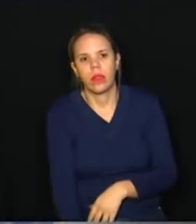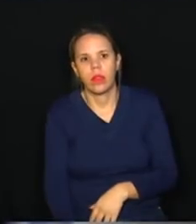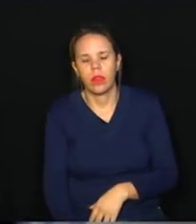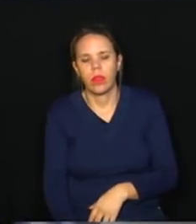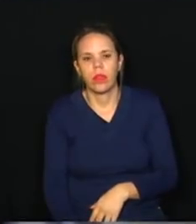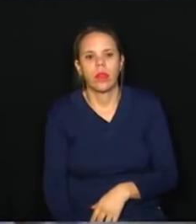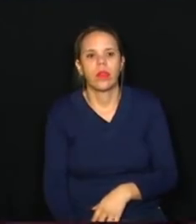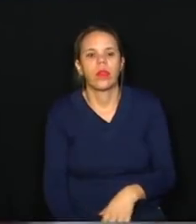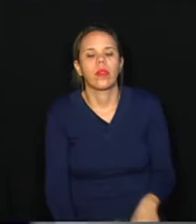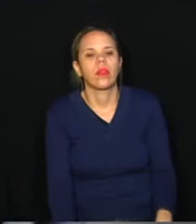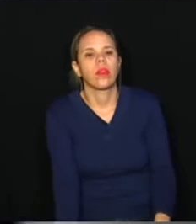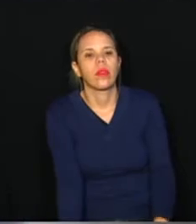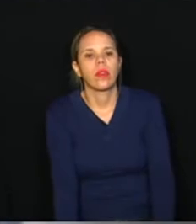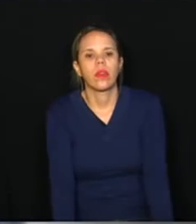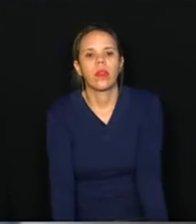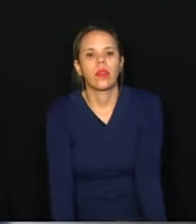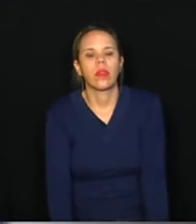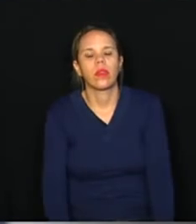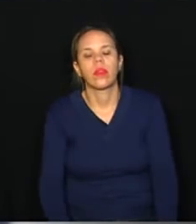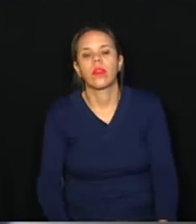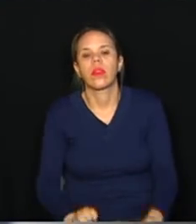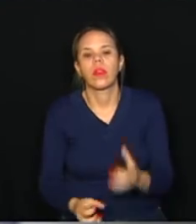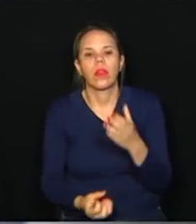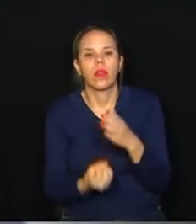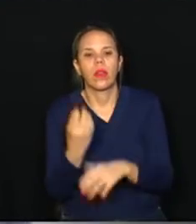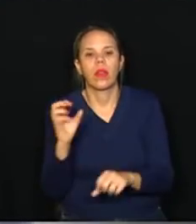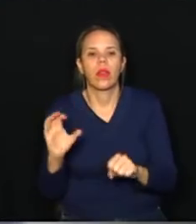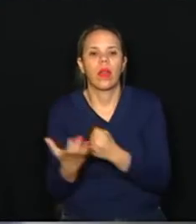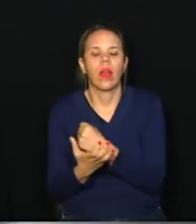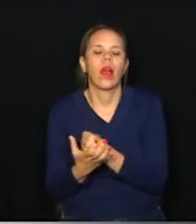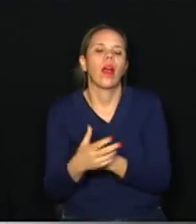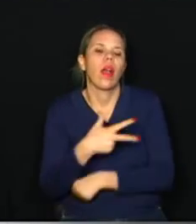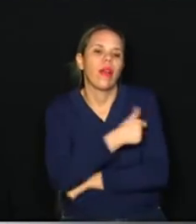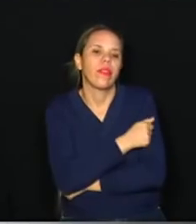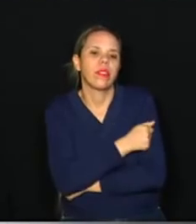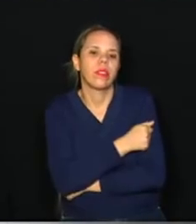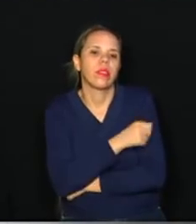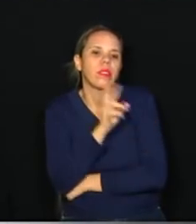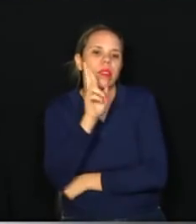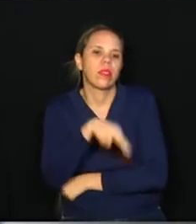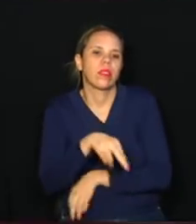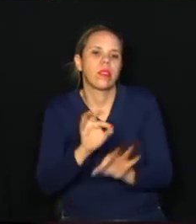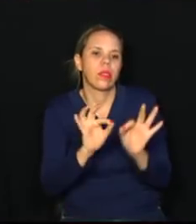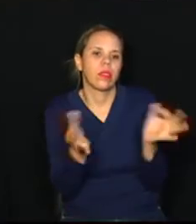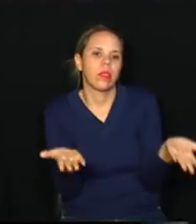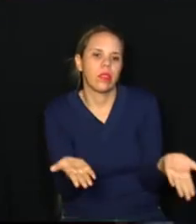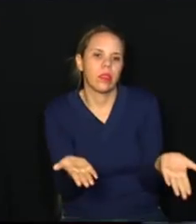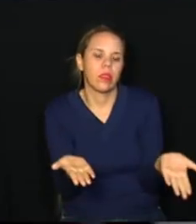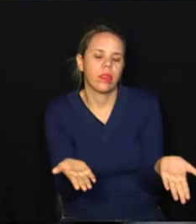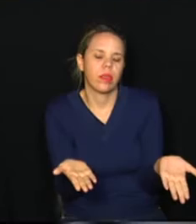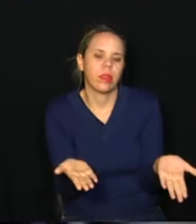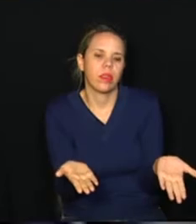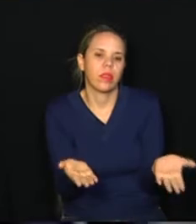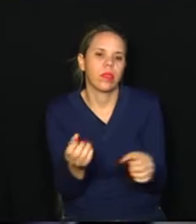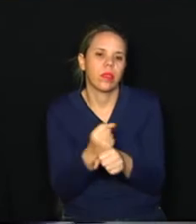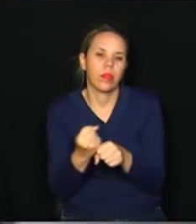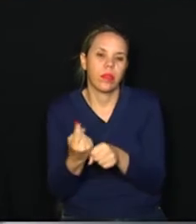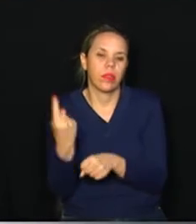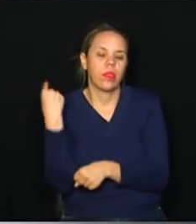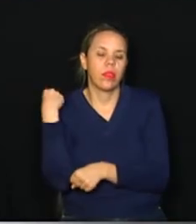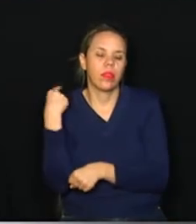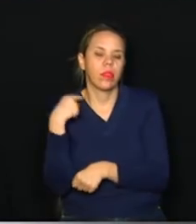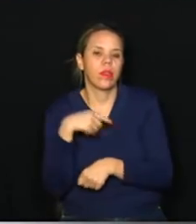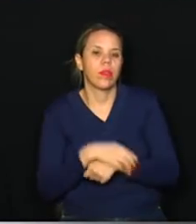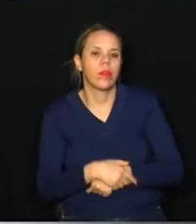produzir rapidamente a Coronavac? A razão é muito simples. Em anos passados,